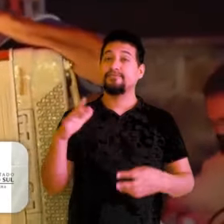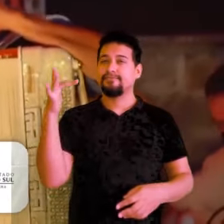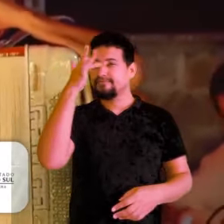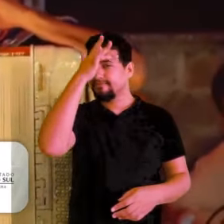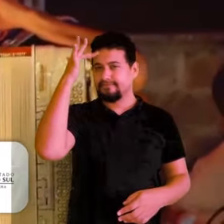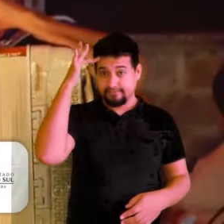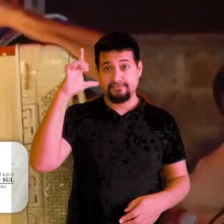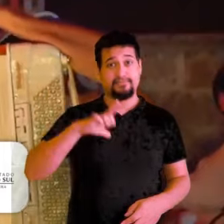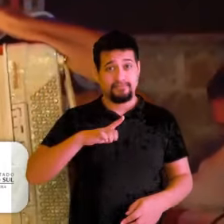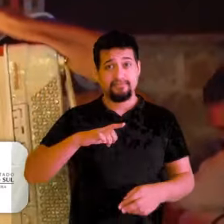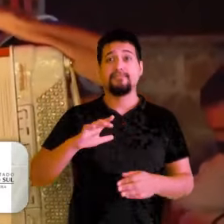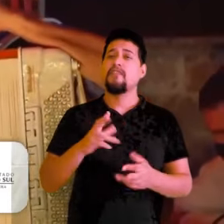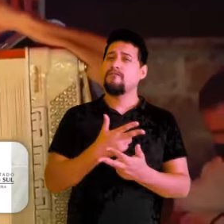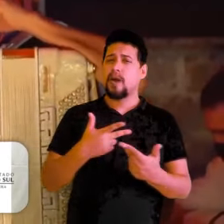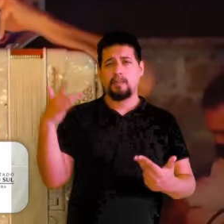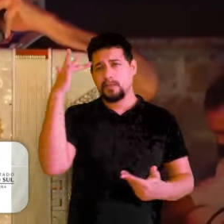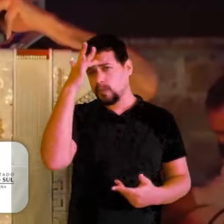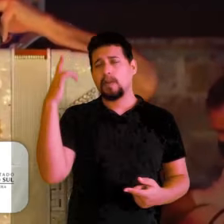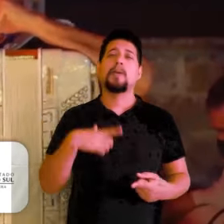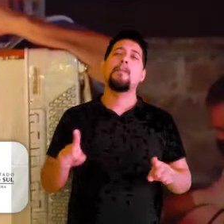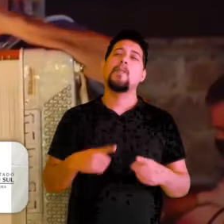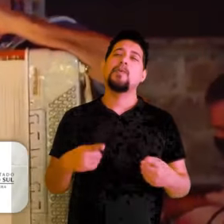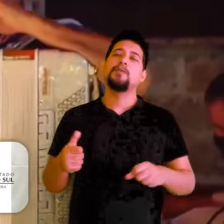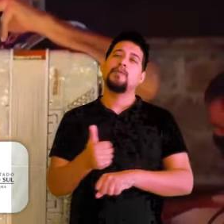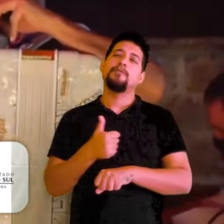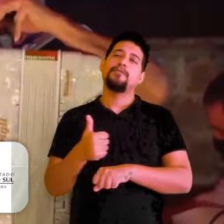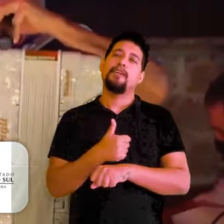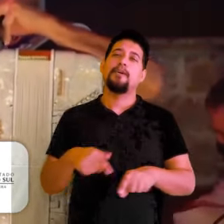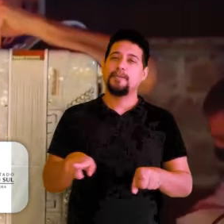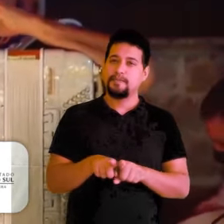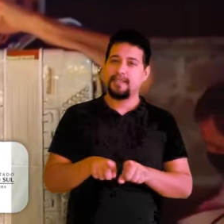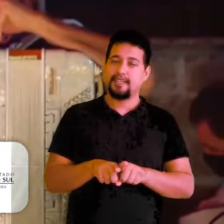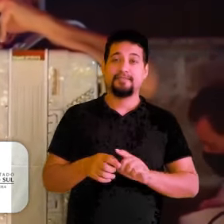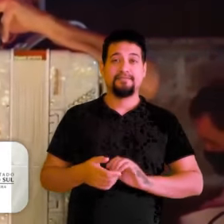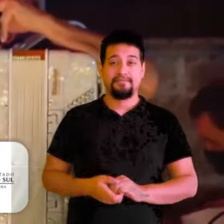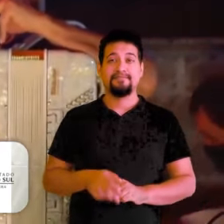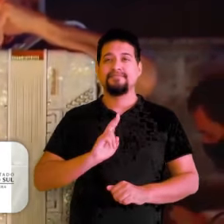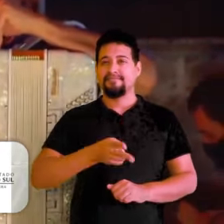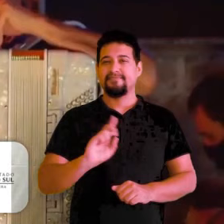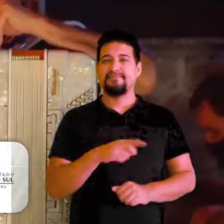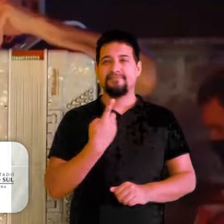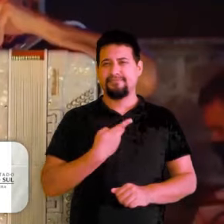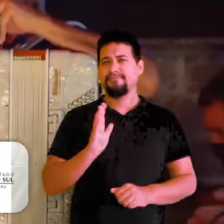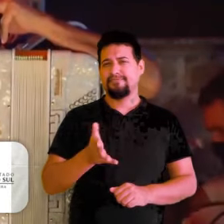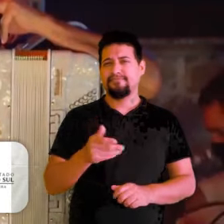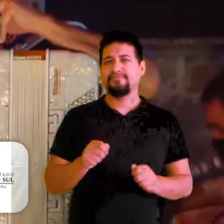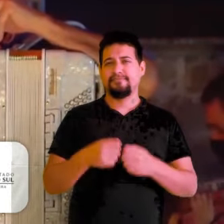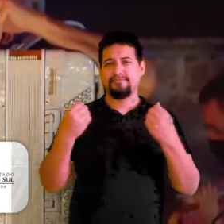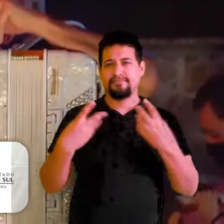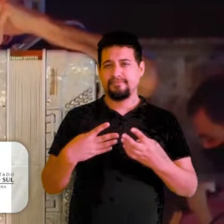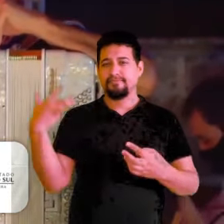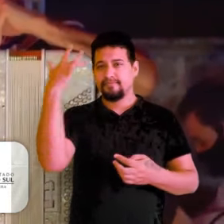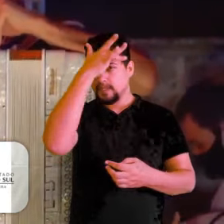comenta aqui, pessoas e pessoas. Músicos, profissionais. Sempre a gente